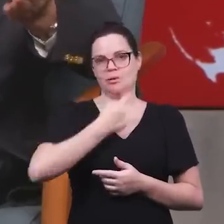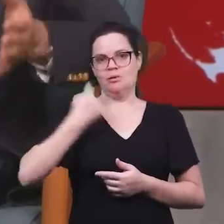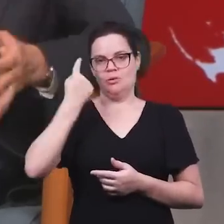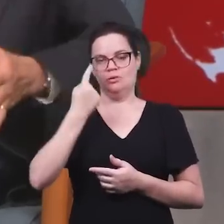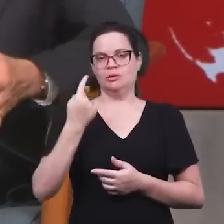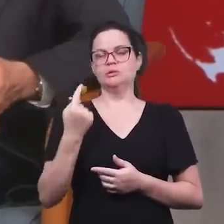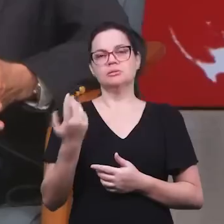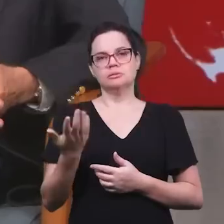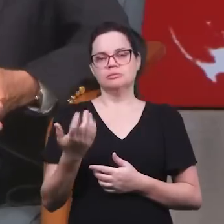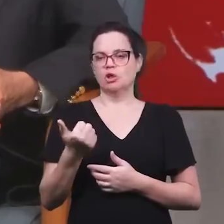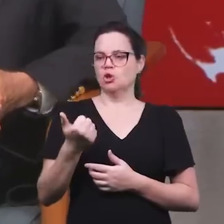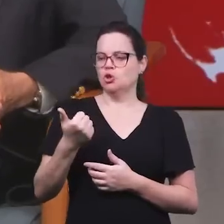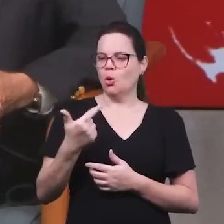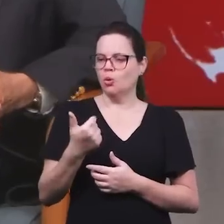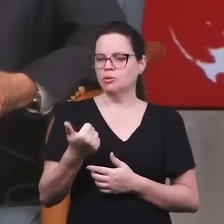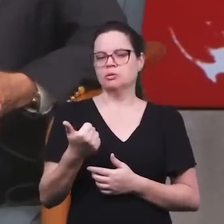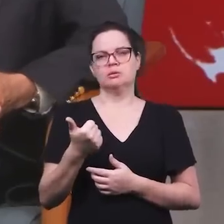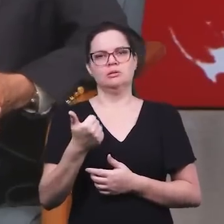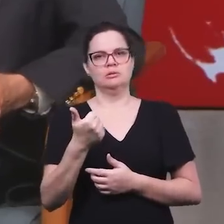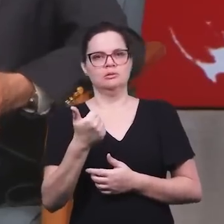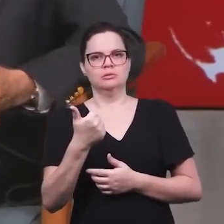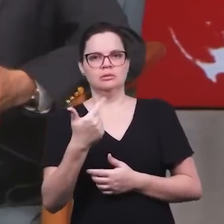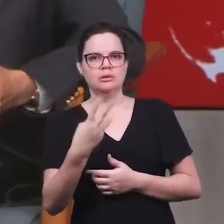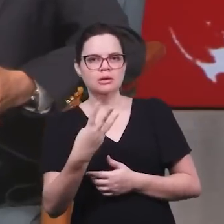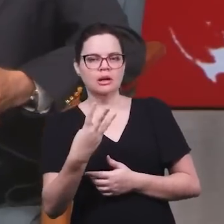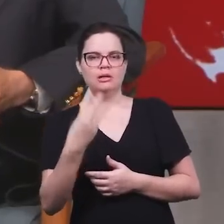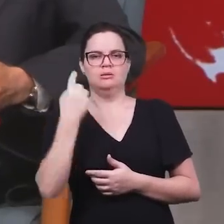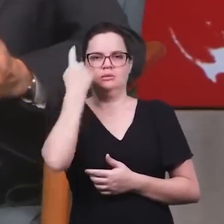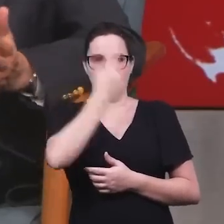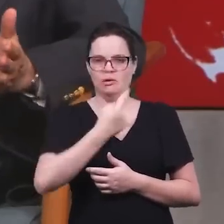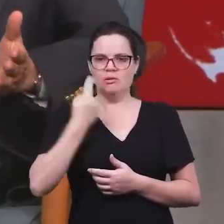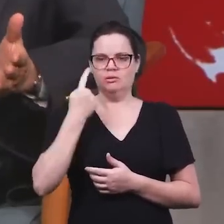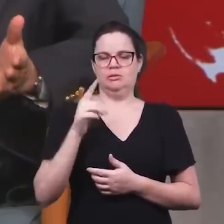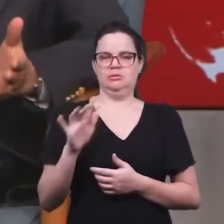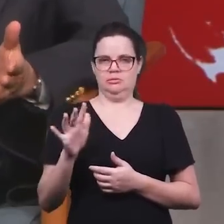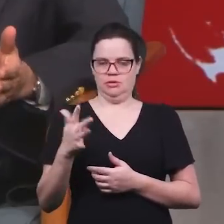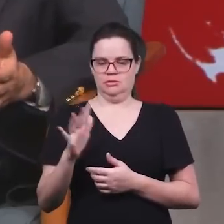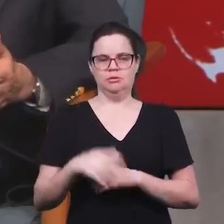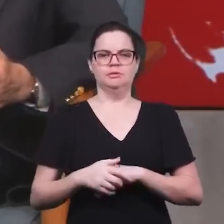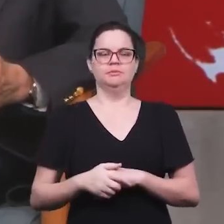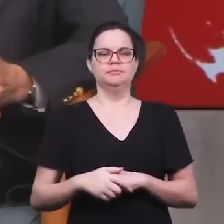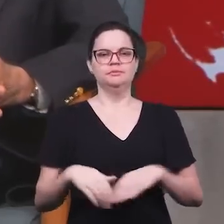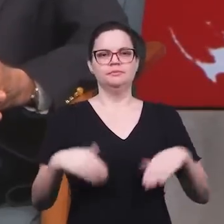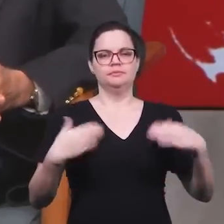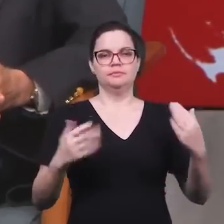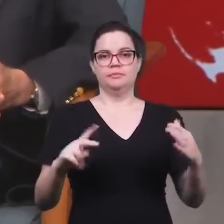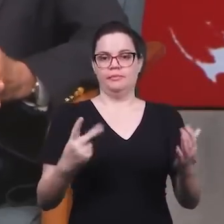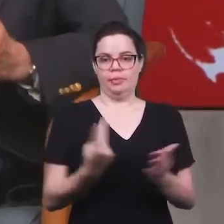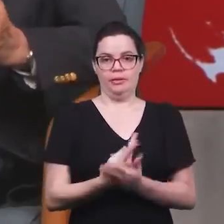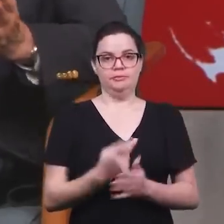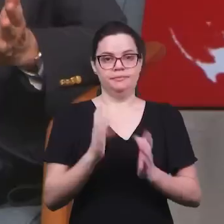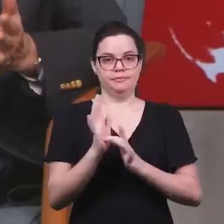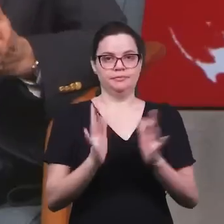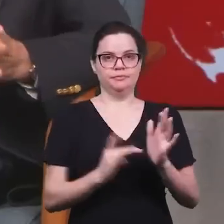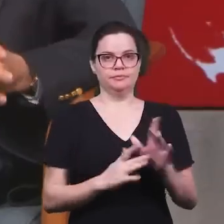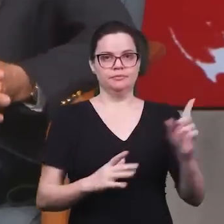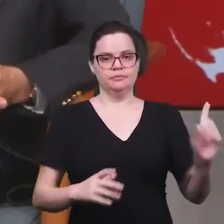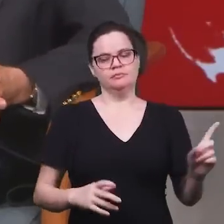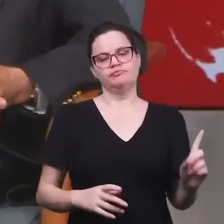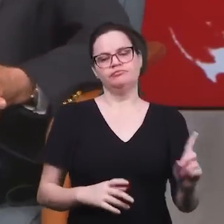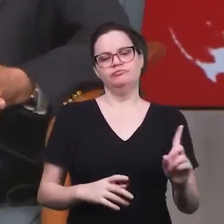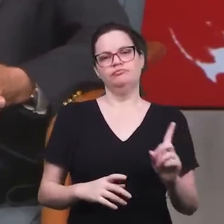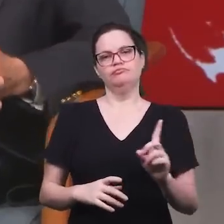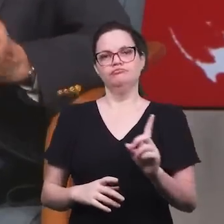possível, então, que Jesus tenha chegado a Naim no cair da